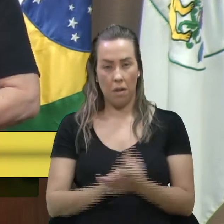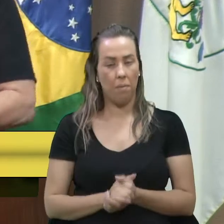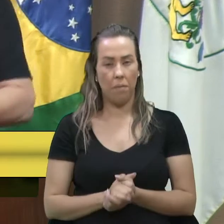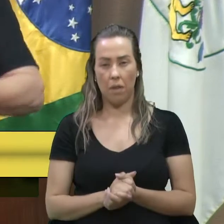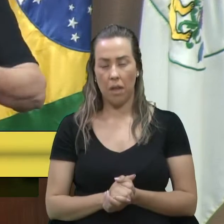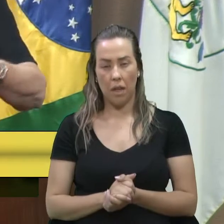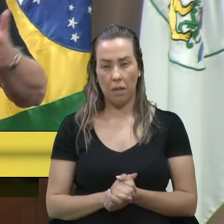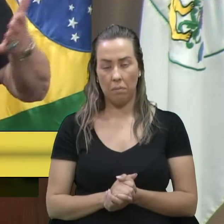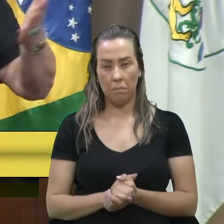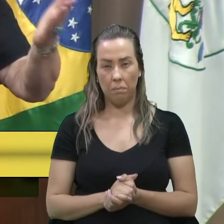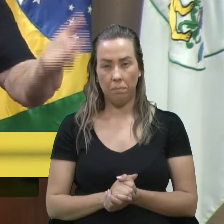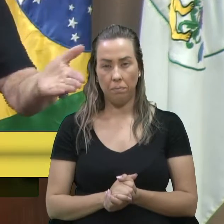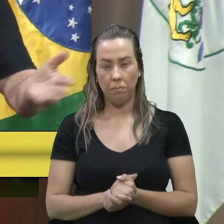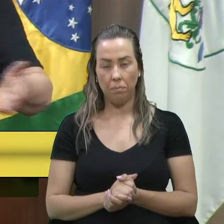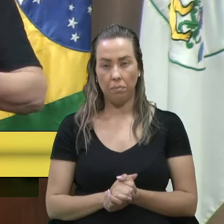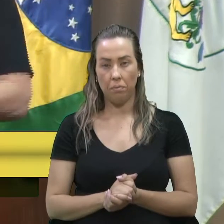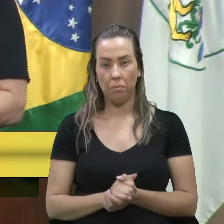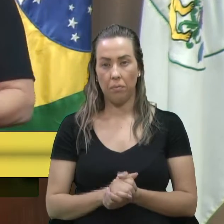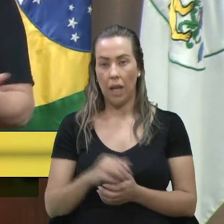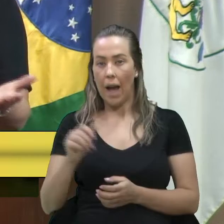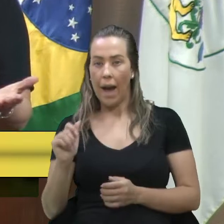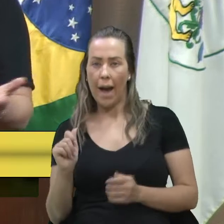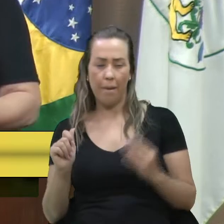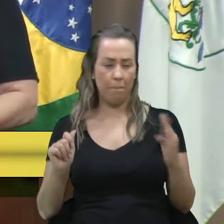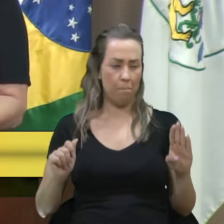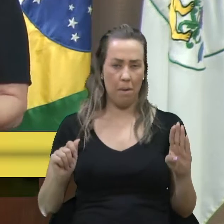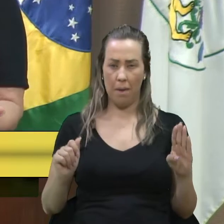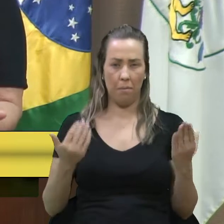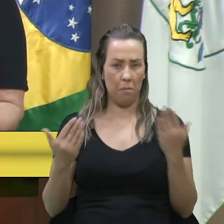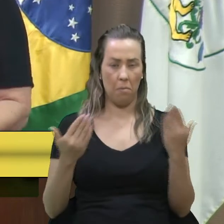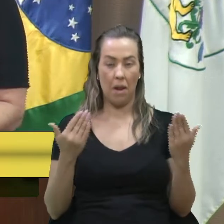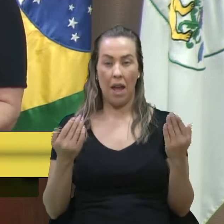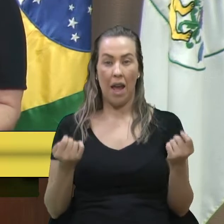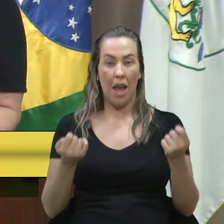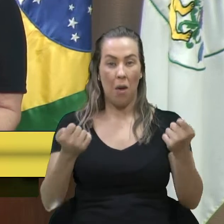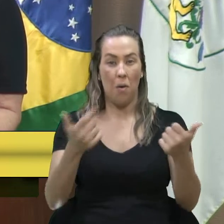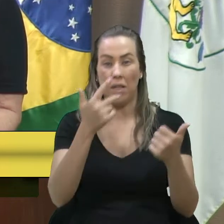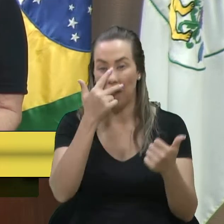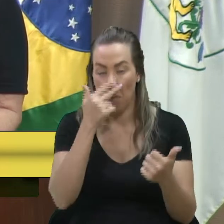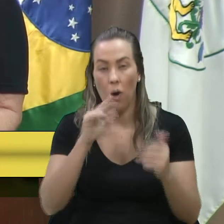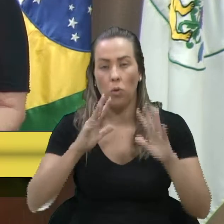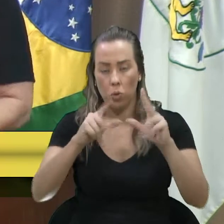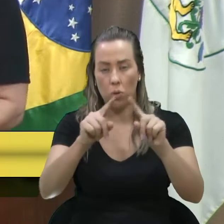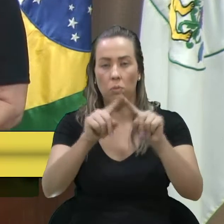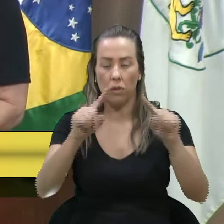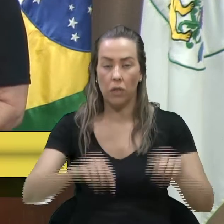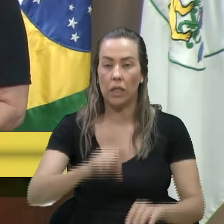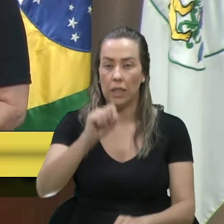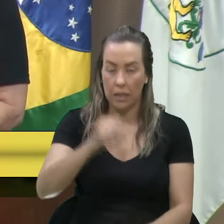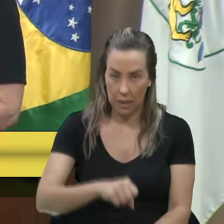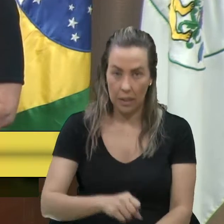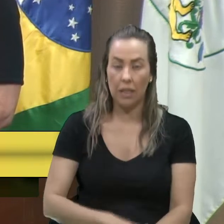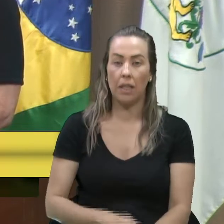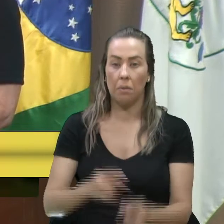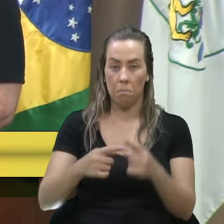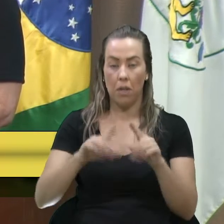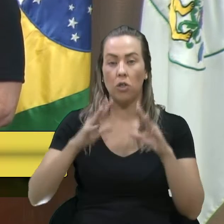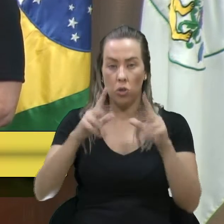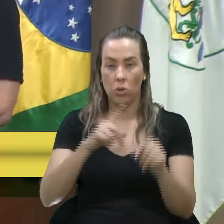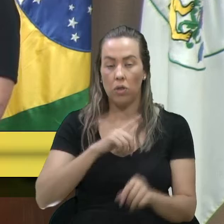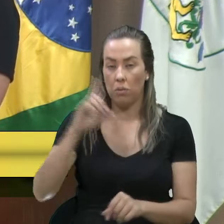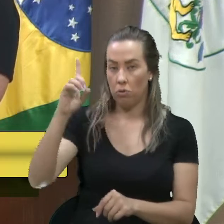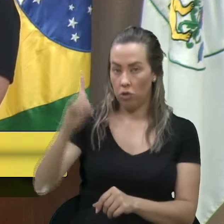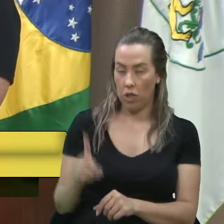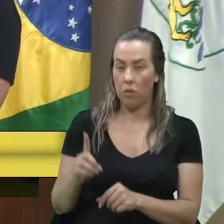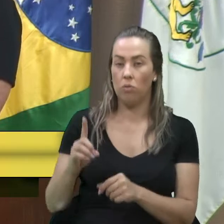comparar A com B. Tem coisas semelhantes, somos todos trabalhadores. E todos nós temos o direito